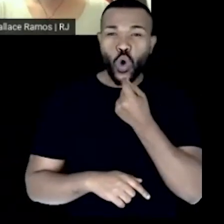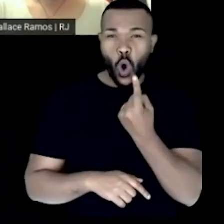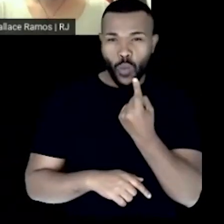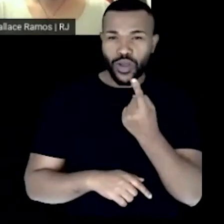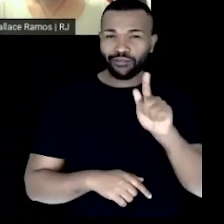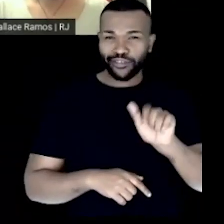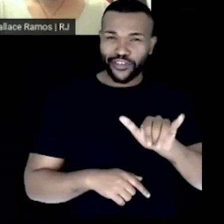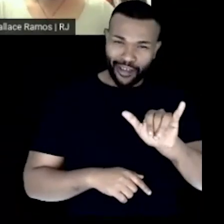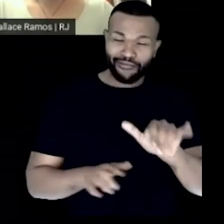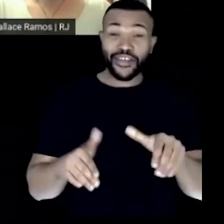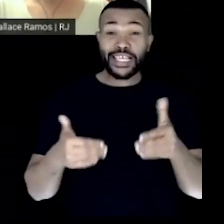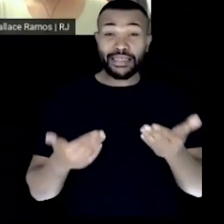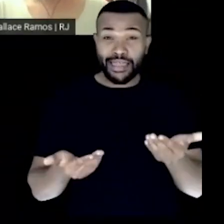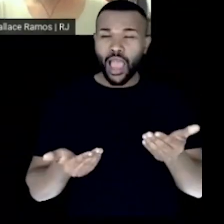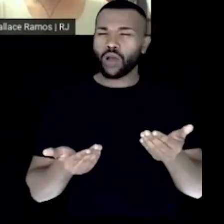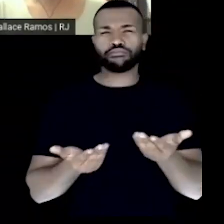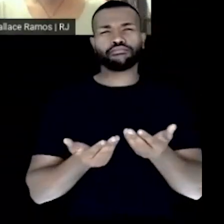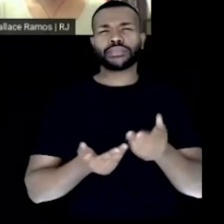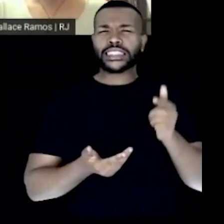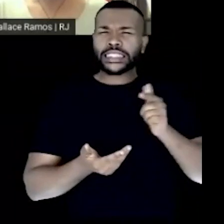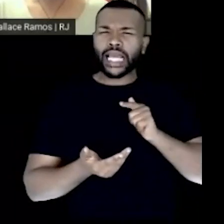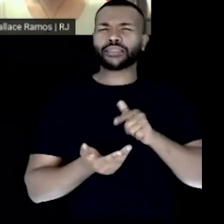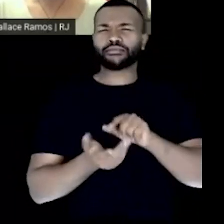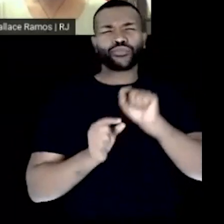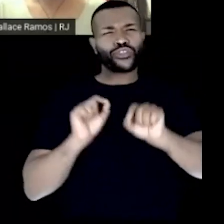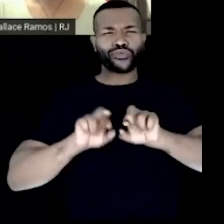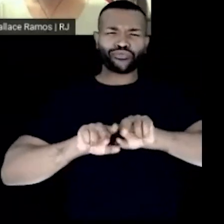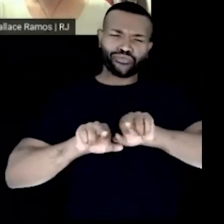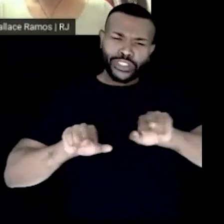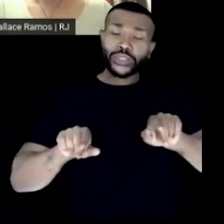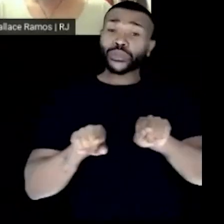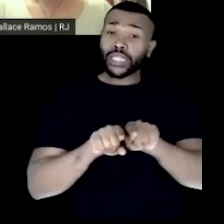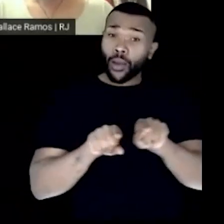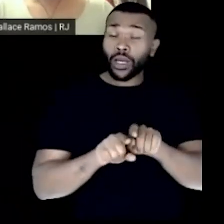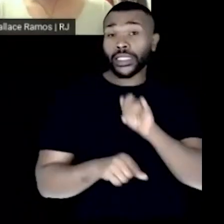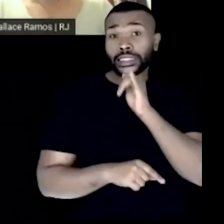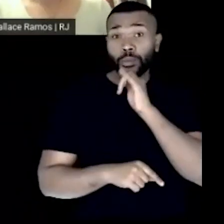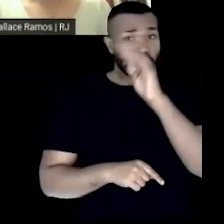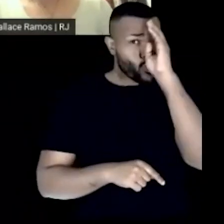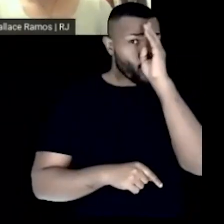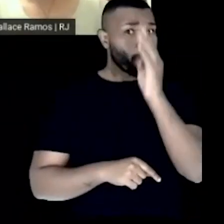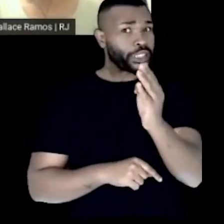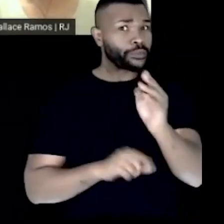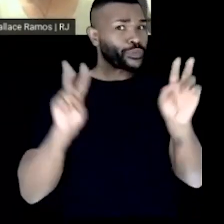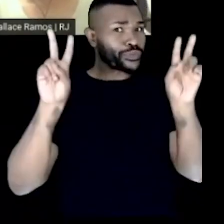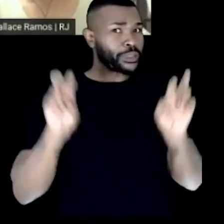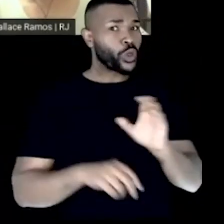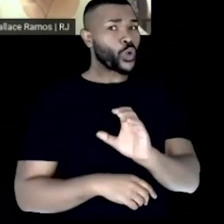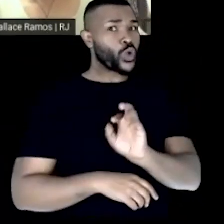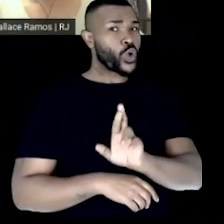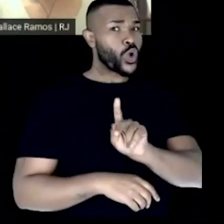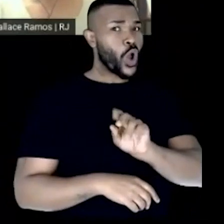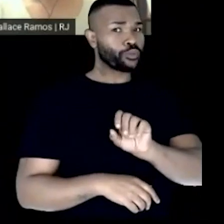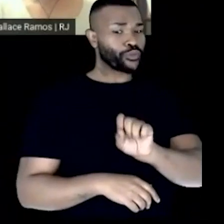E um homem gay. E, enfim, é um livro sensacional por vários motivos e inclusive isso não é um aspecto central do